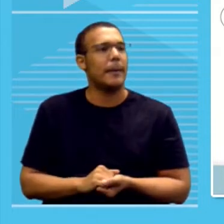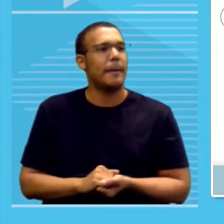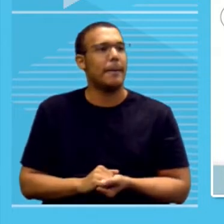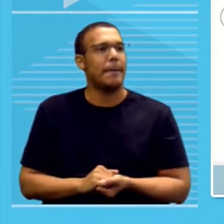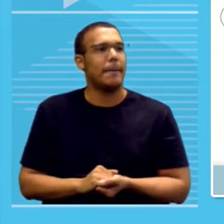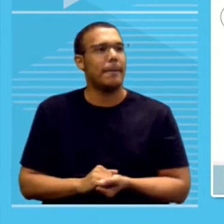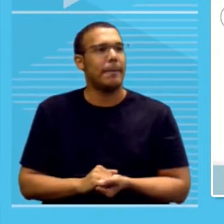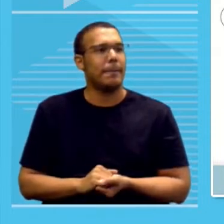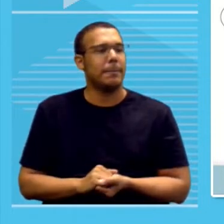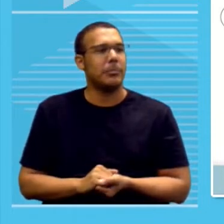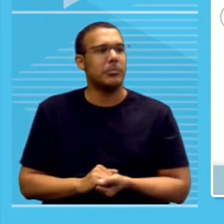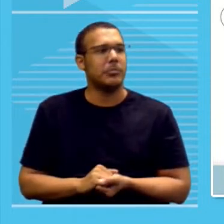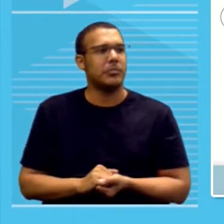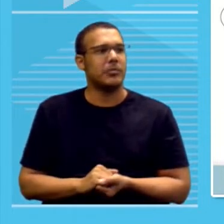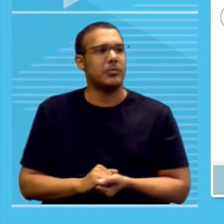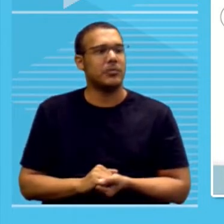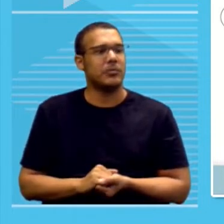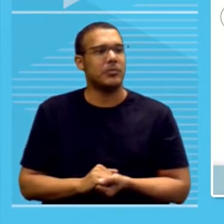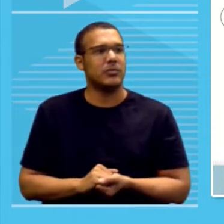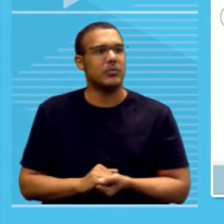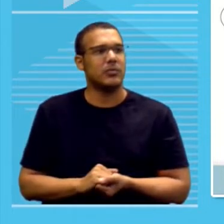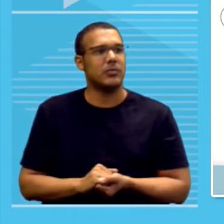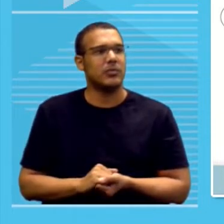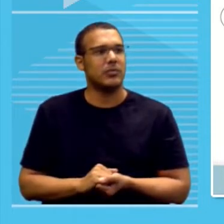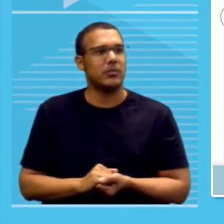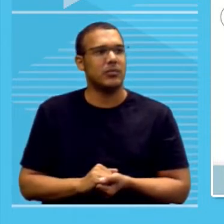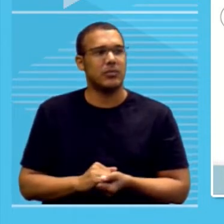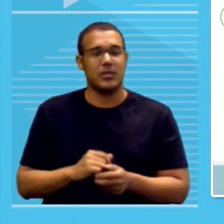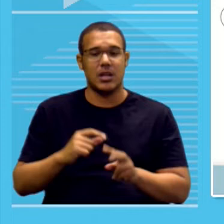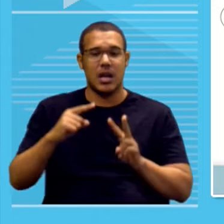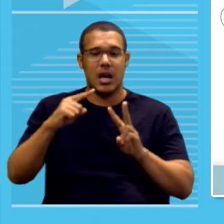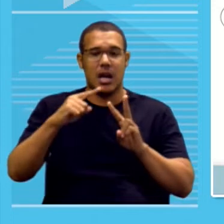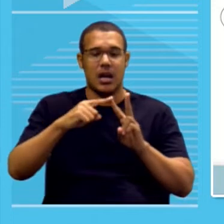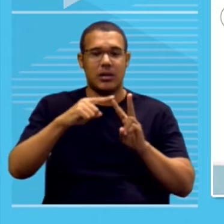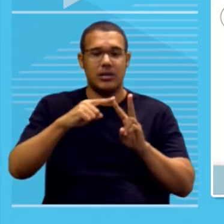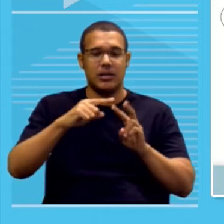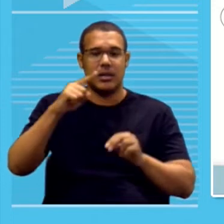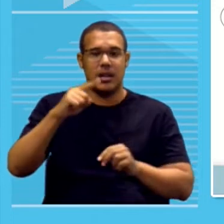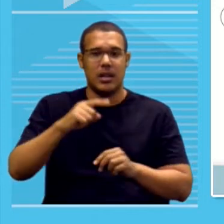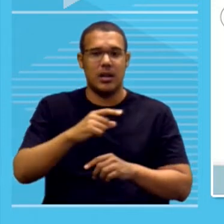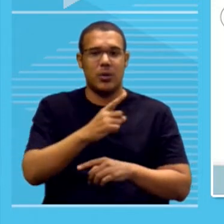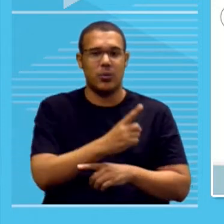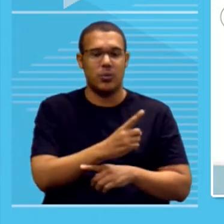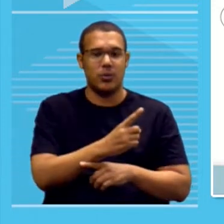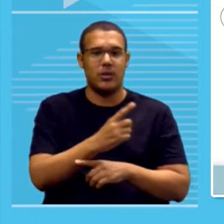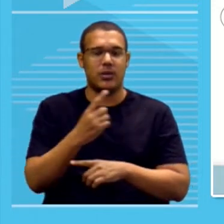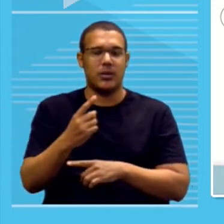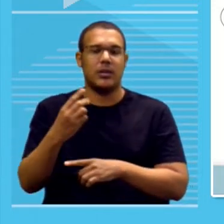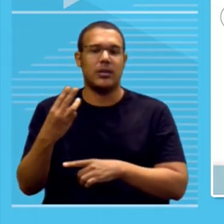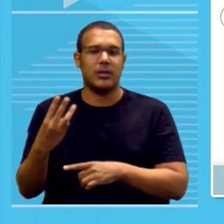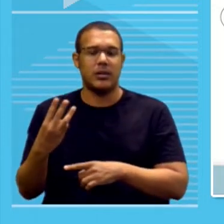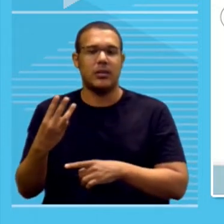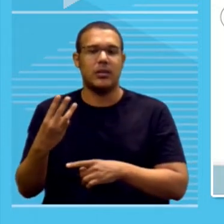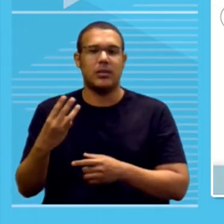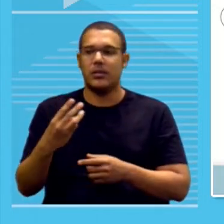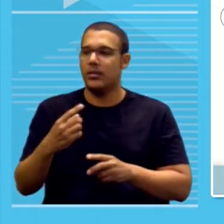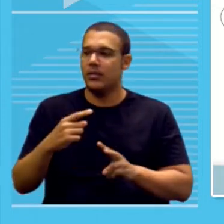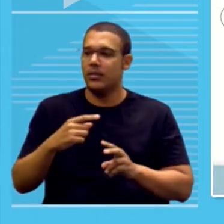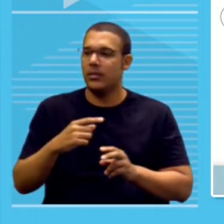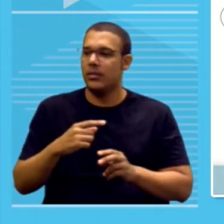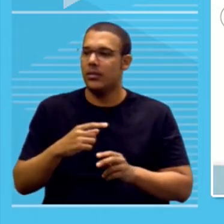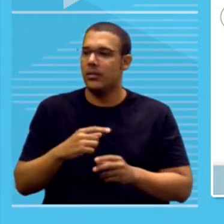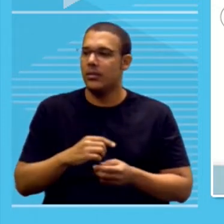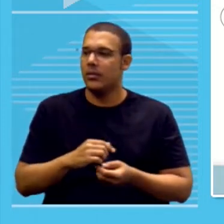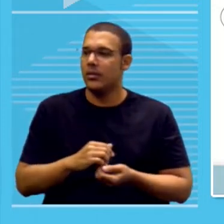já dá para nós concluirmos que as raízes é um e 13 1 e 13 seriam as minhas